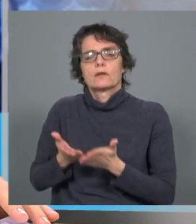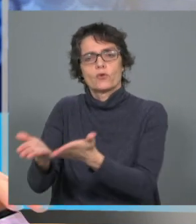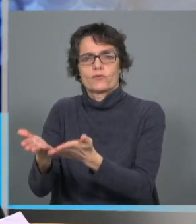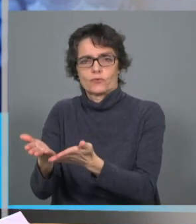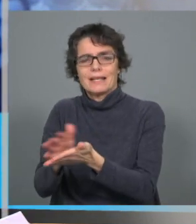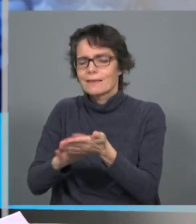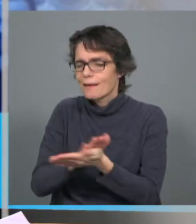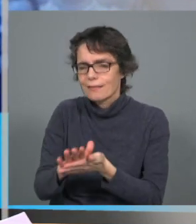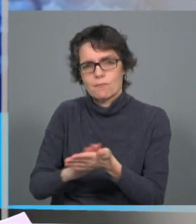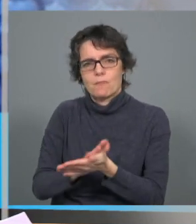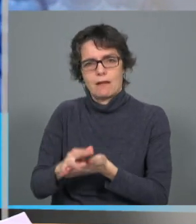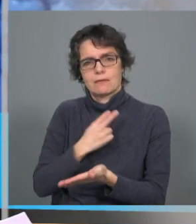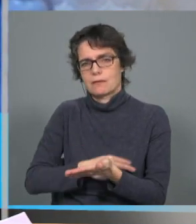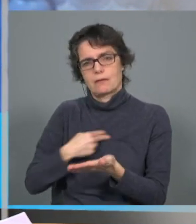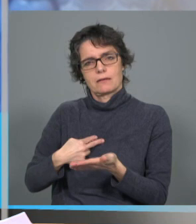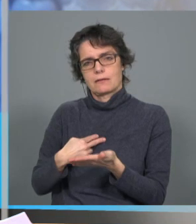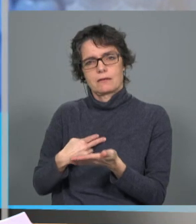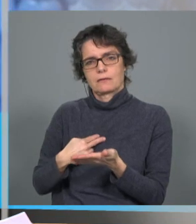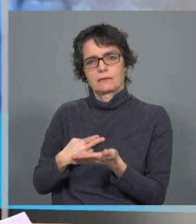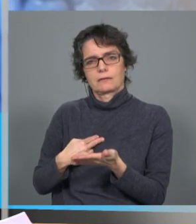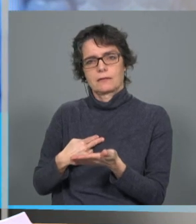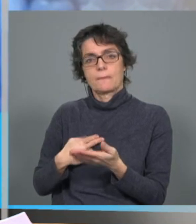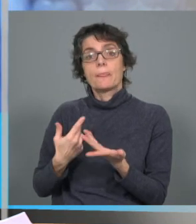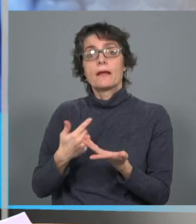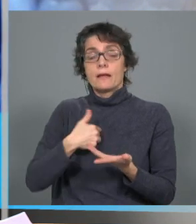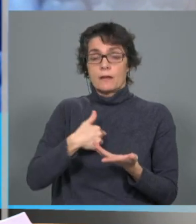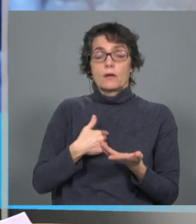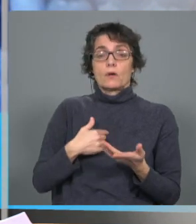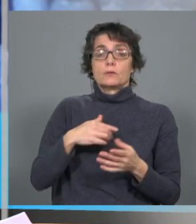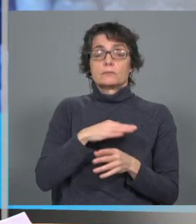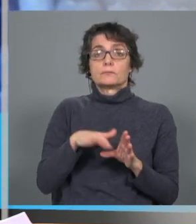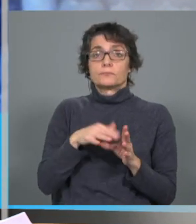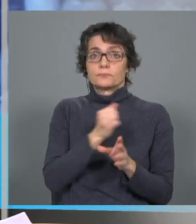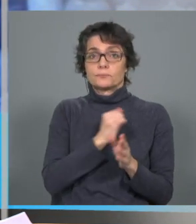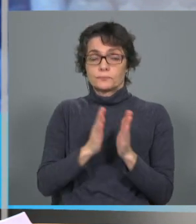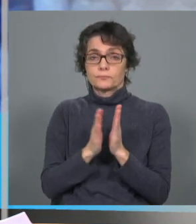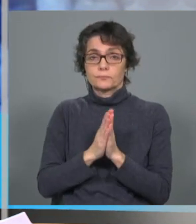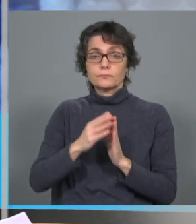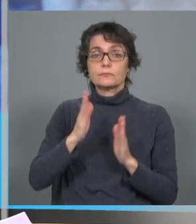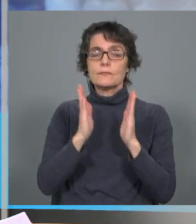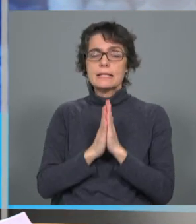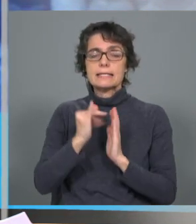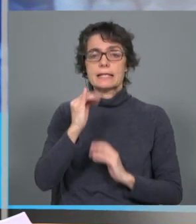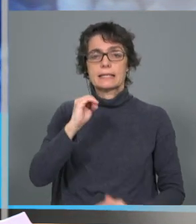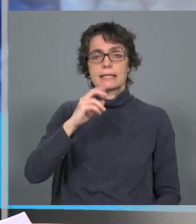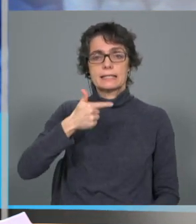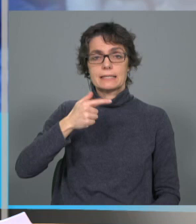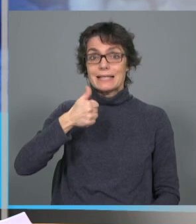já houve. A paróquia que faço parte, Santa Isabel, já várias